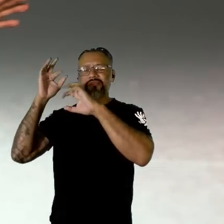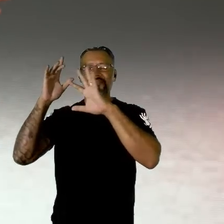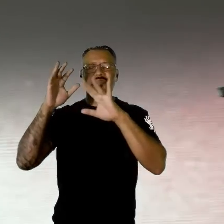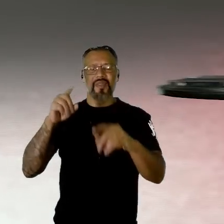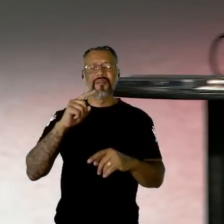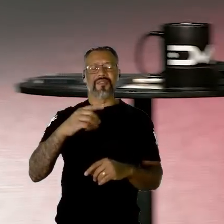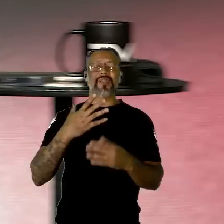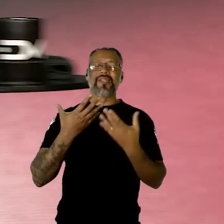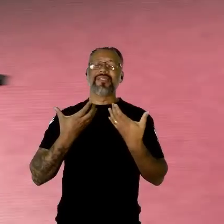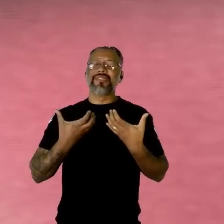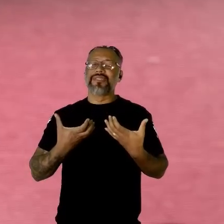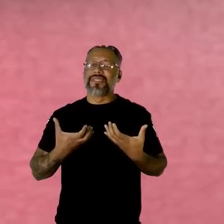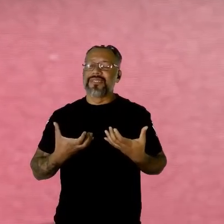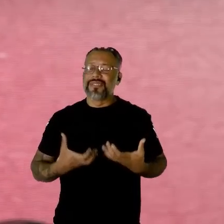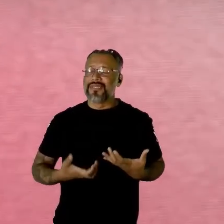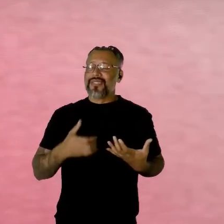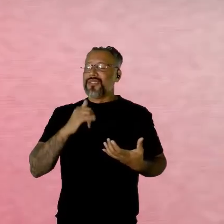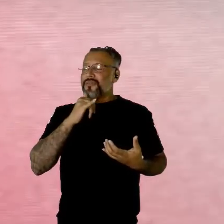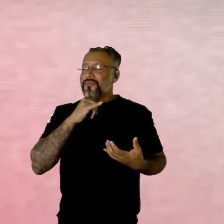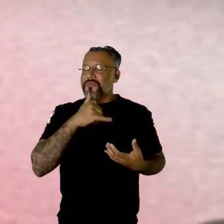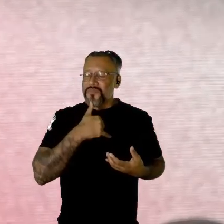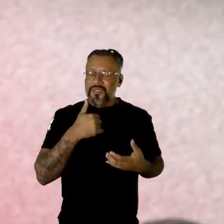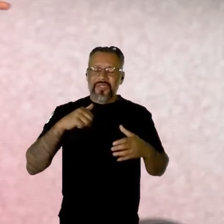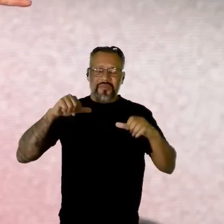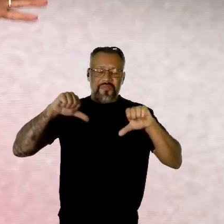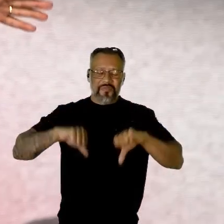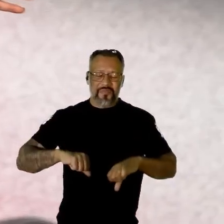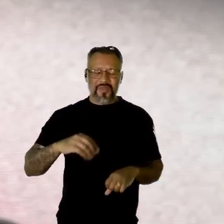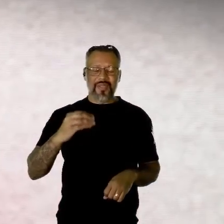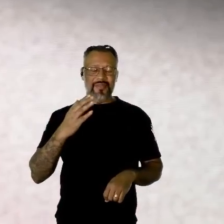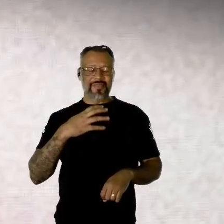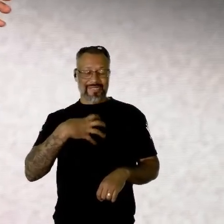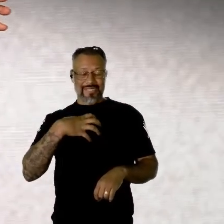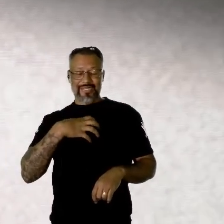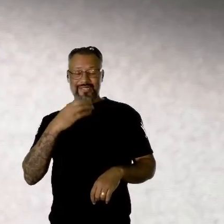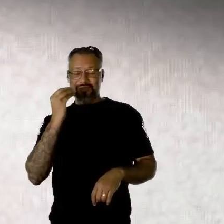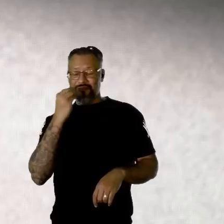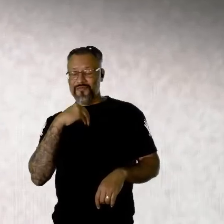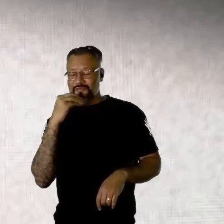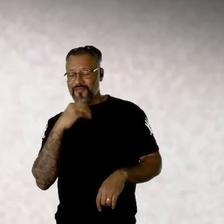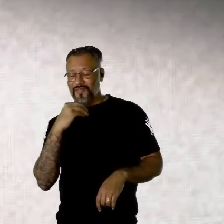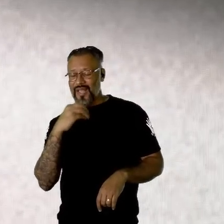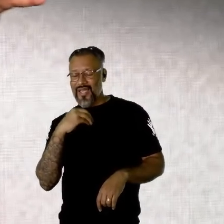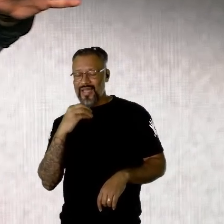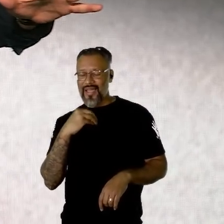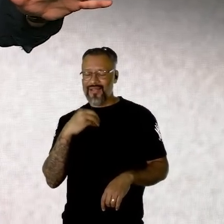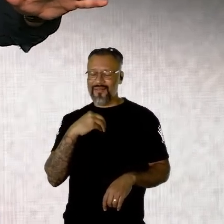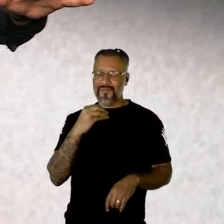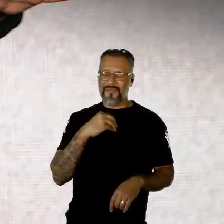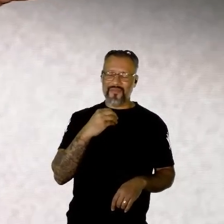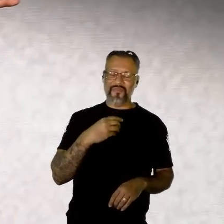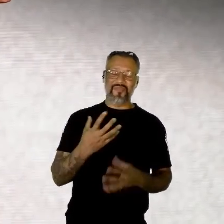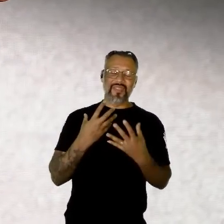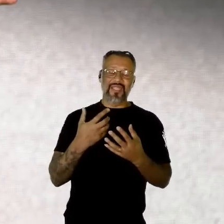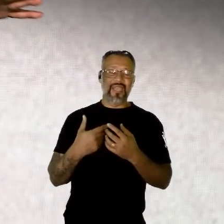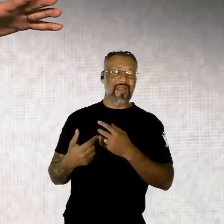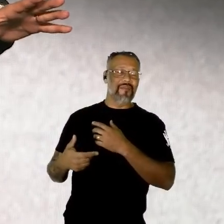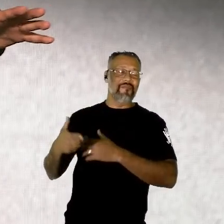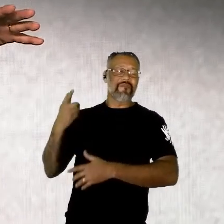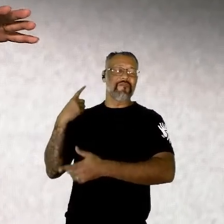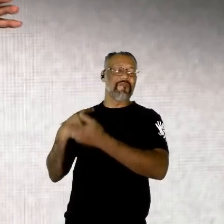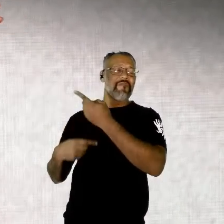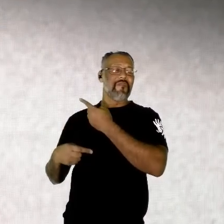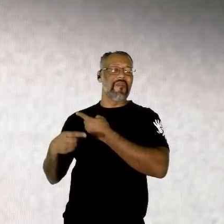cansado desanimado você que estava sentindo enfraquecido desanimado querendo voltar querendo voltar para onde ver você tirou